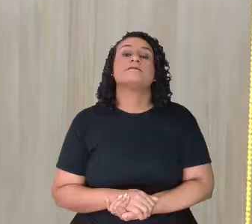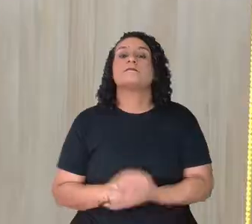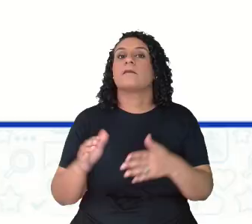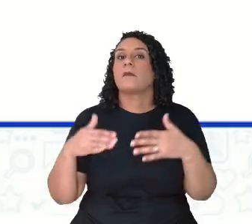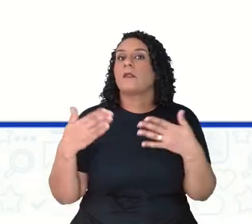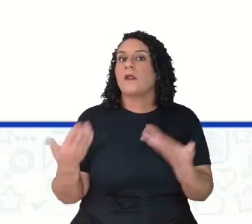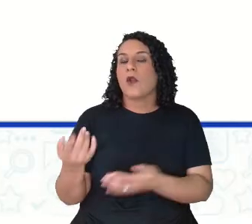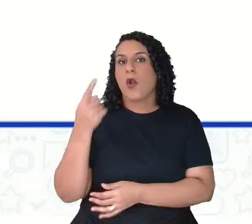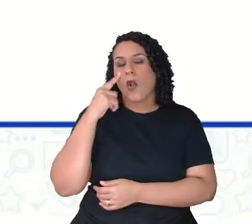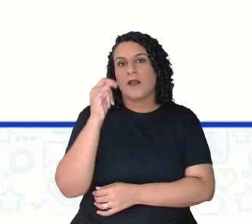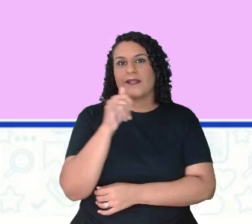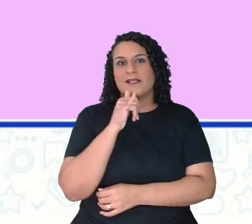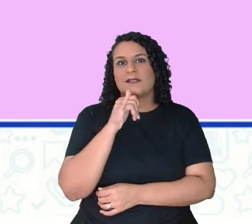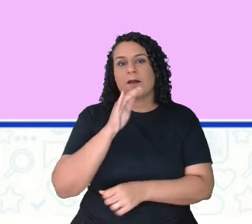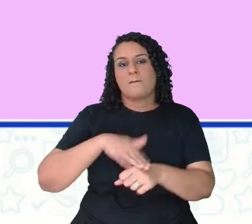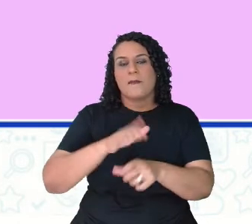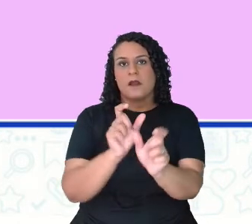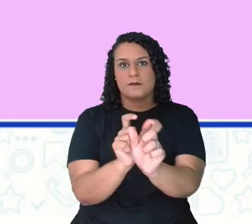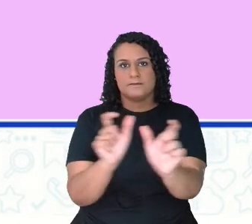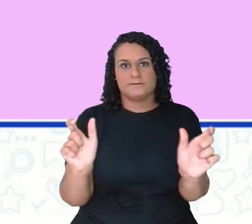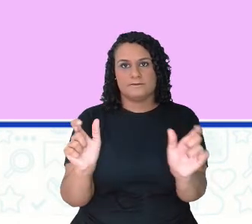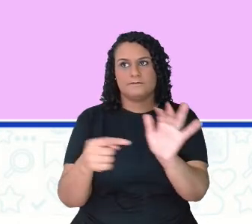confira mais exemplos de sinônimos.